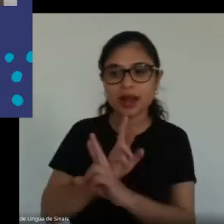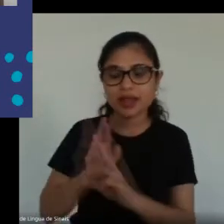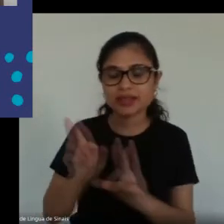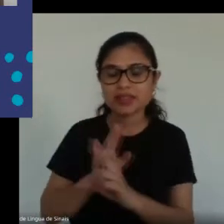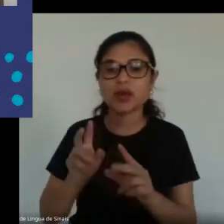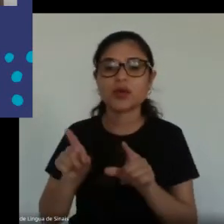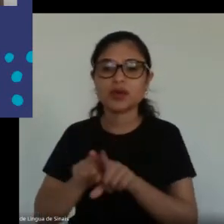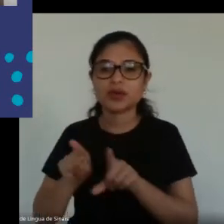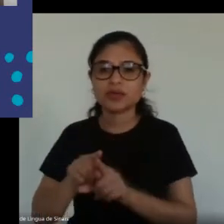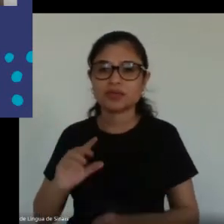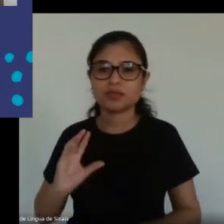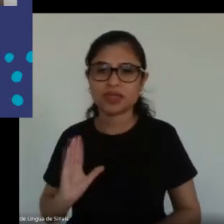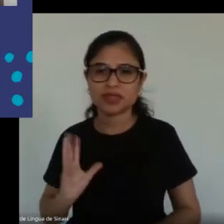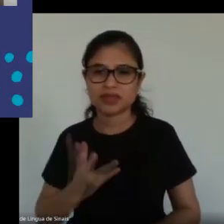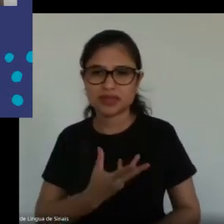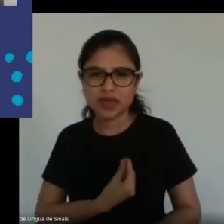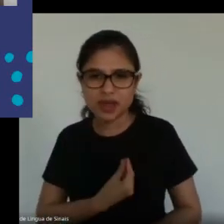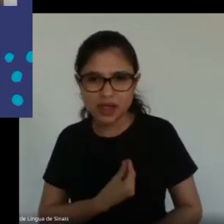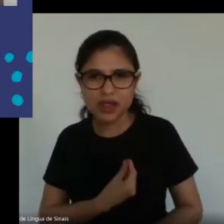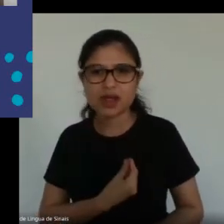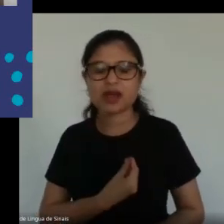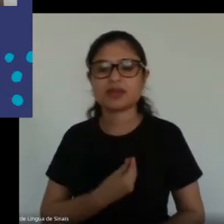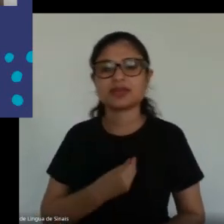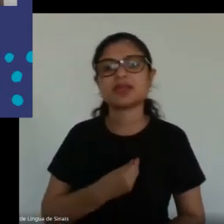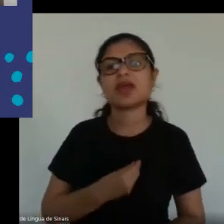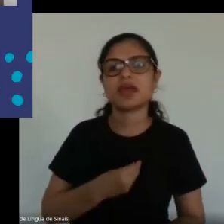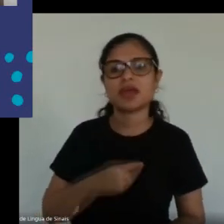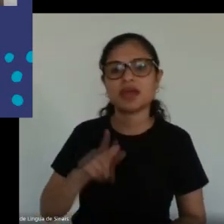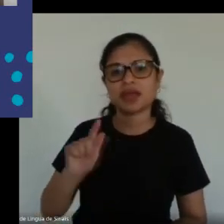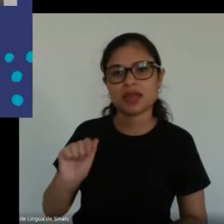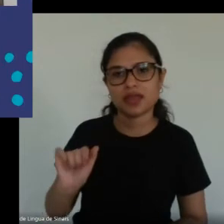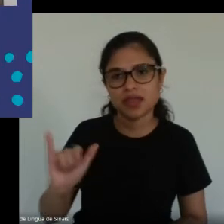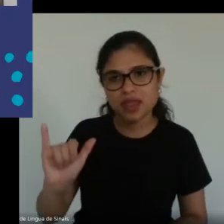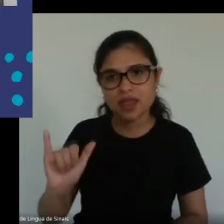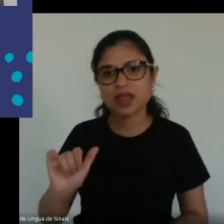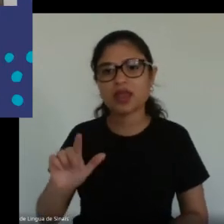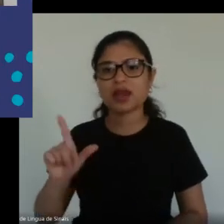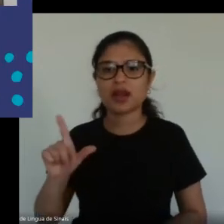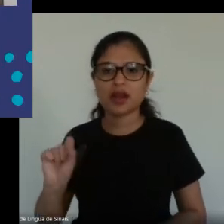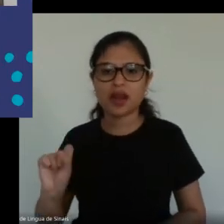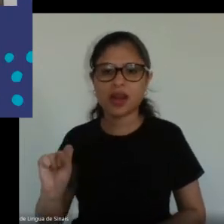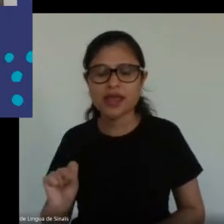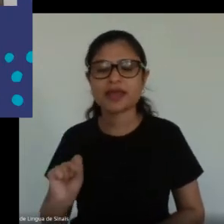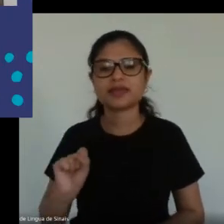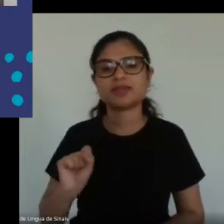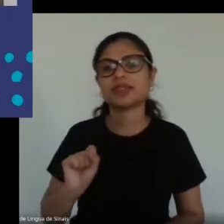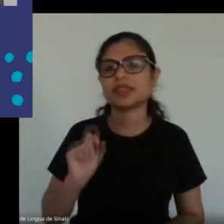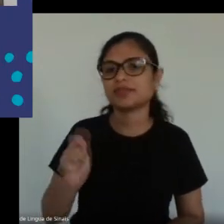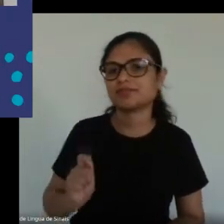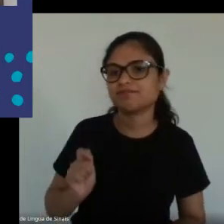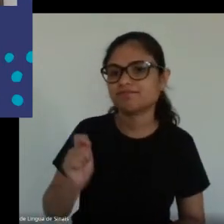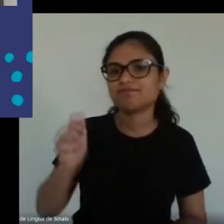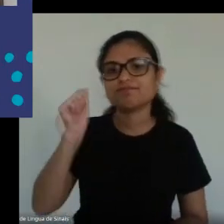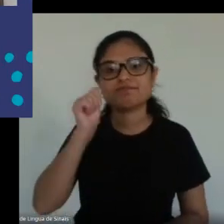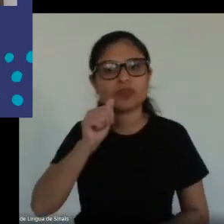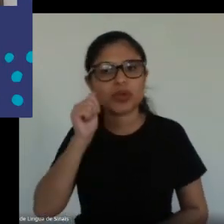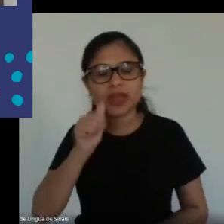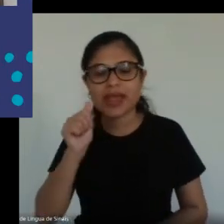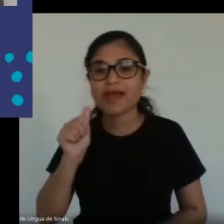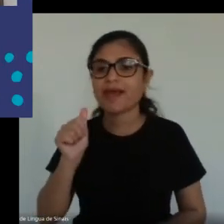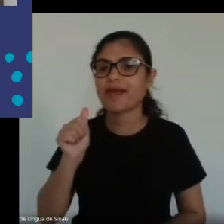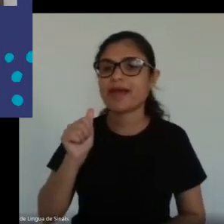homens, mulheres, trans, gays, lésbicas, índios, mulheres, indígenas,